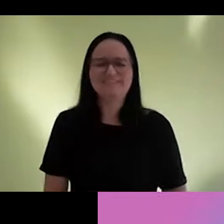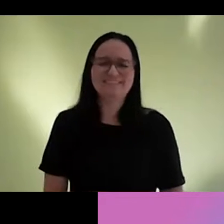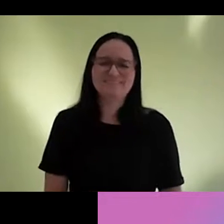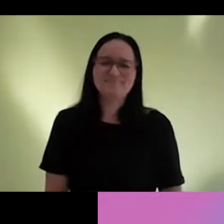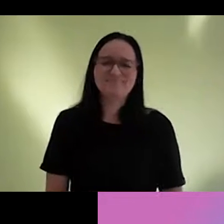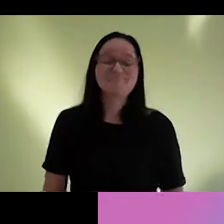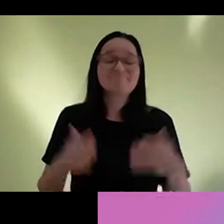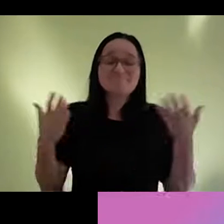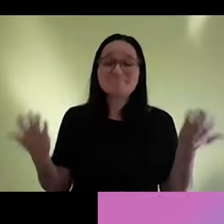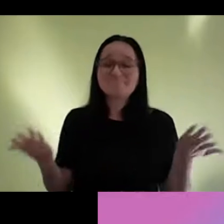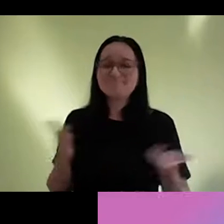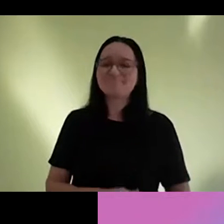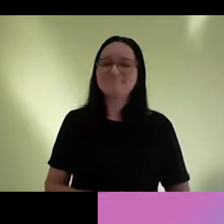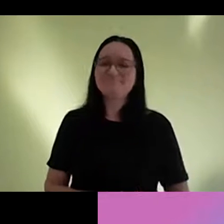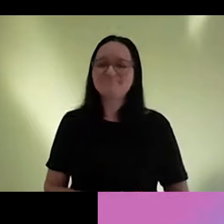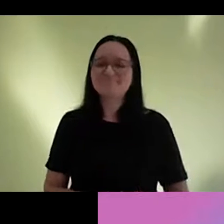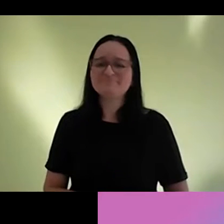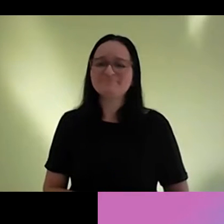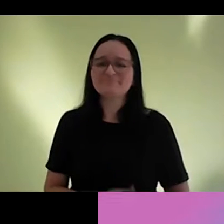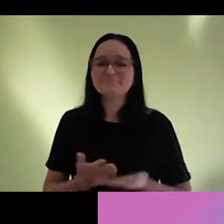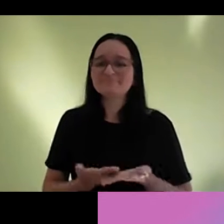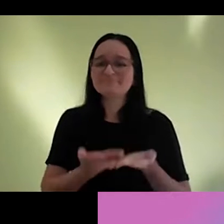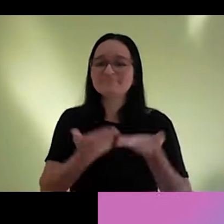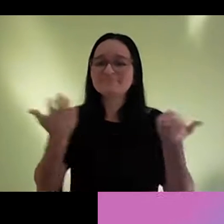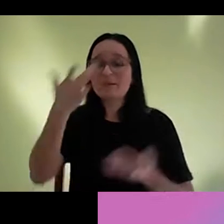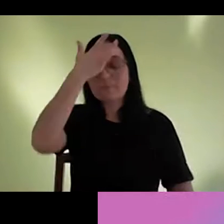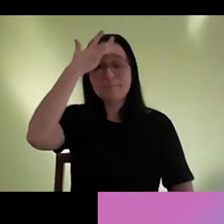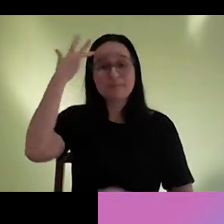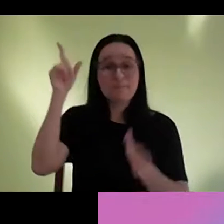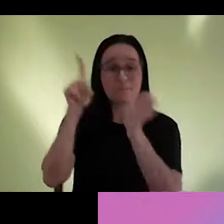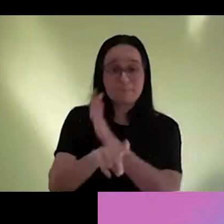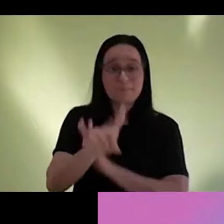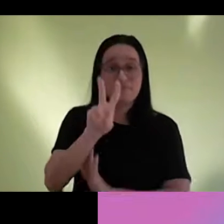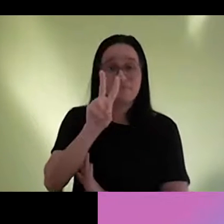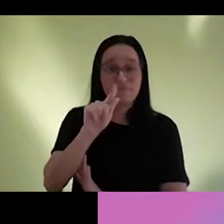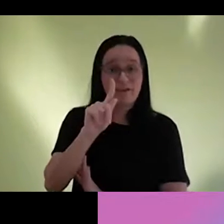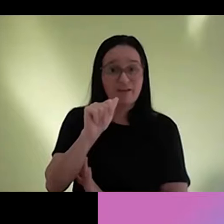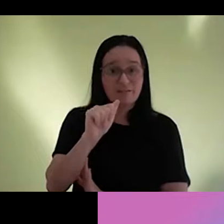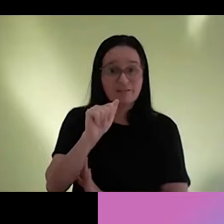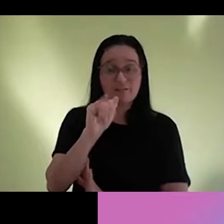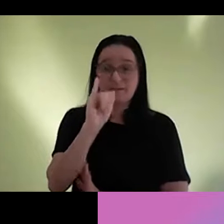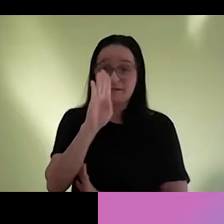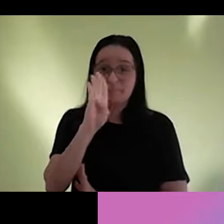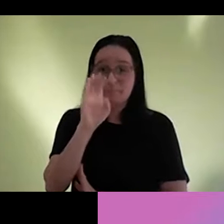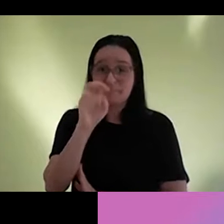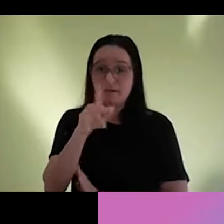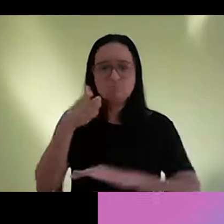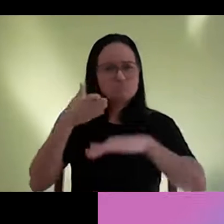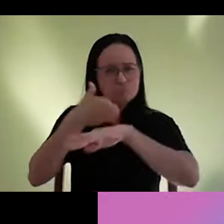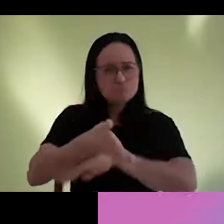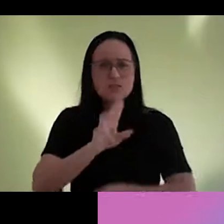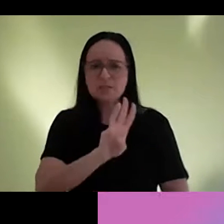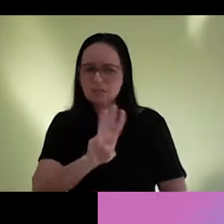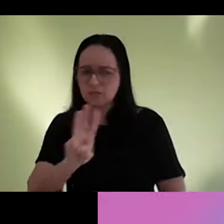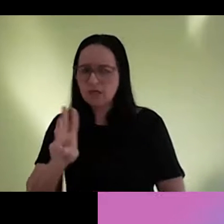imagina pessoal para todo mundo que está perguntando sobre as vagas da IBM então entrem lá no site da IBM tem